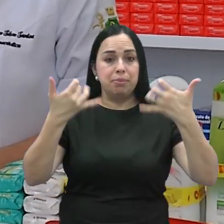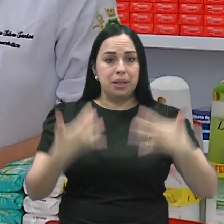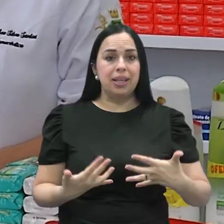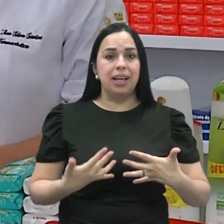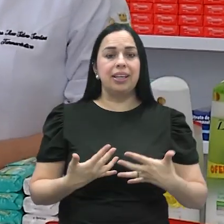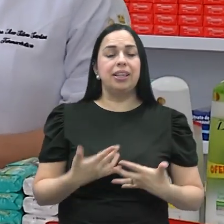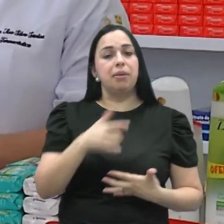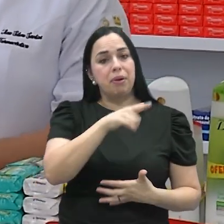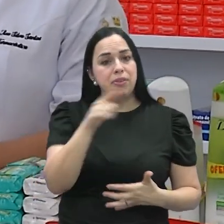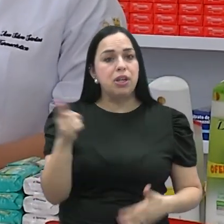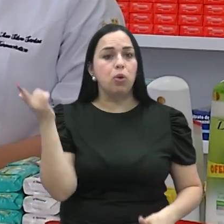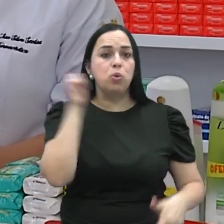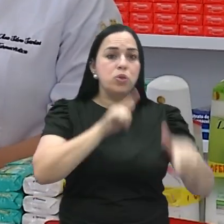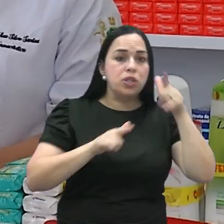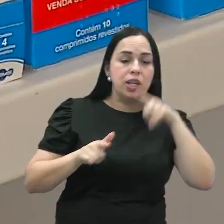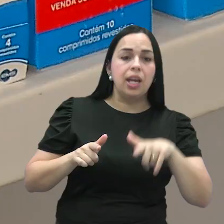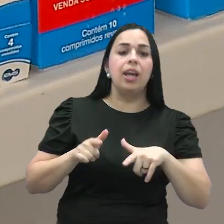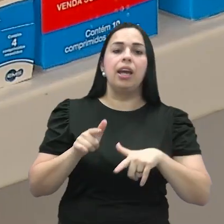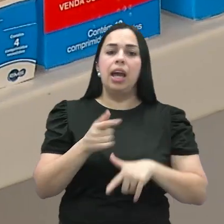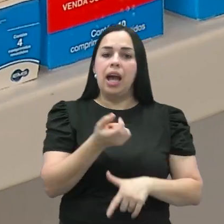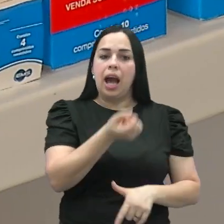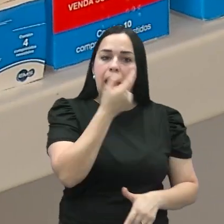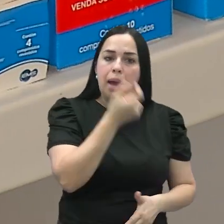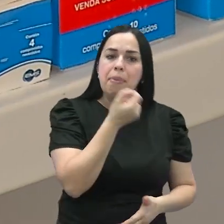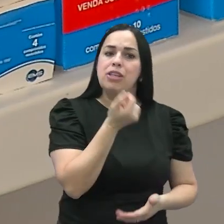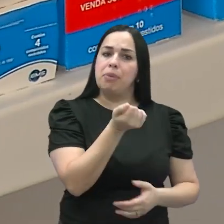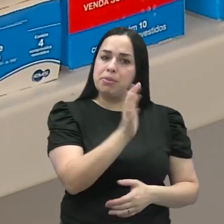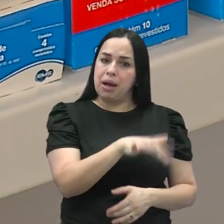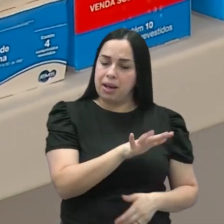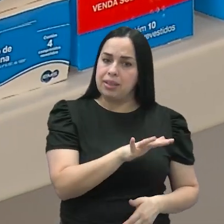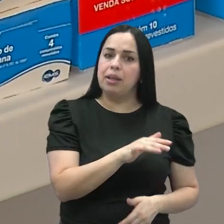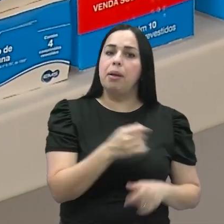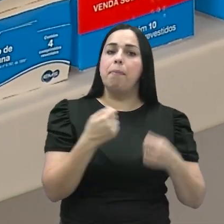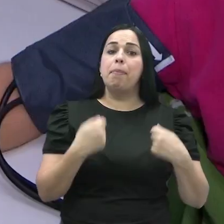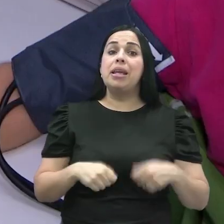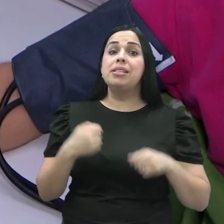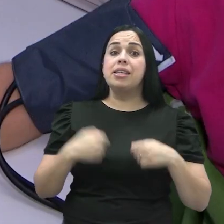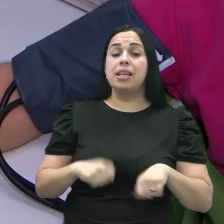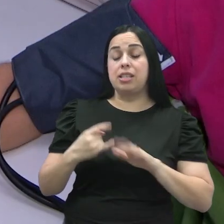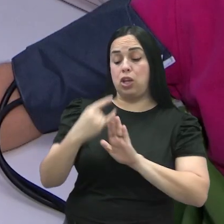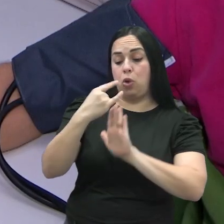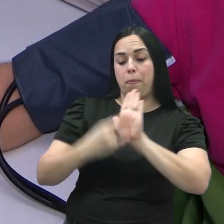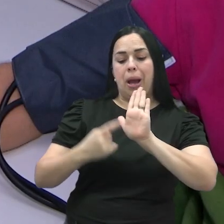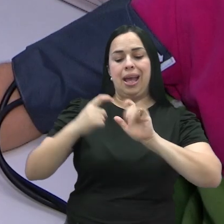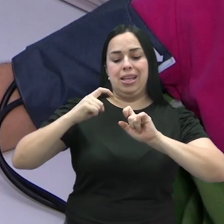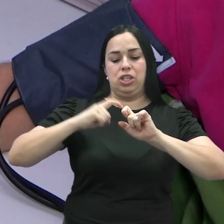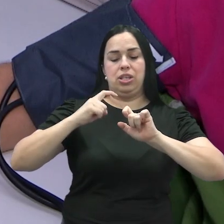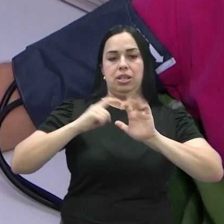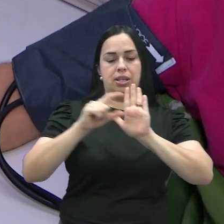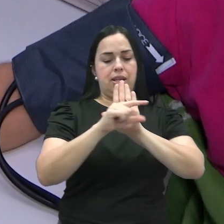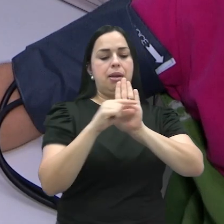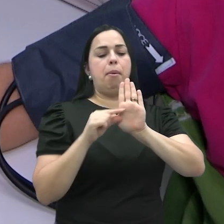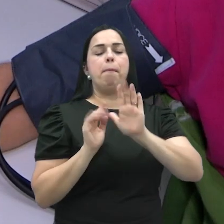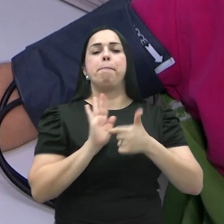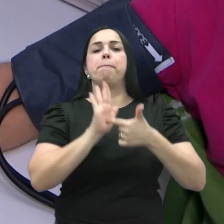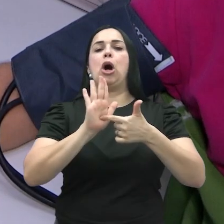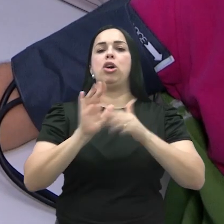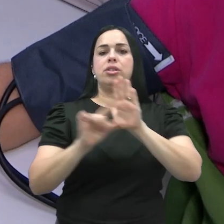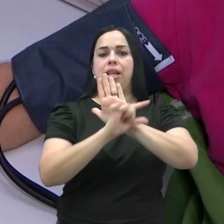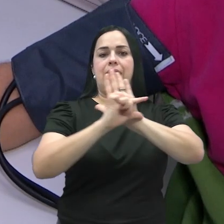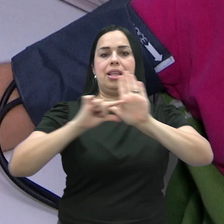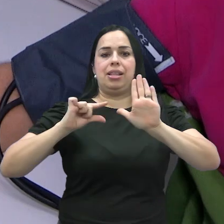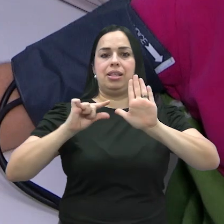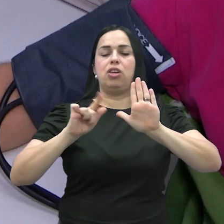que os pacientes tenham acesso mais fácil aos remédios genéricos de menor custo, seria necessário que as receitas médicas